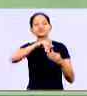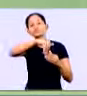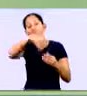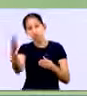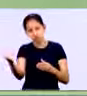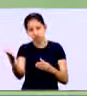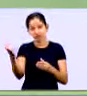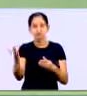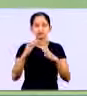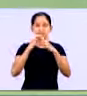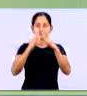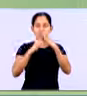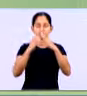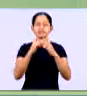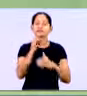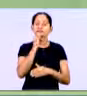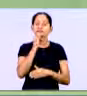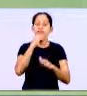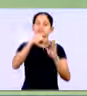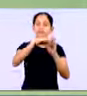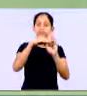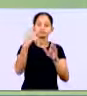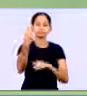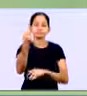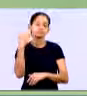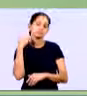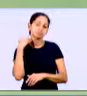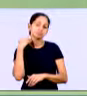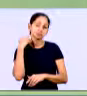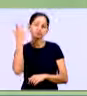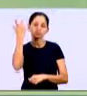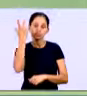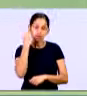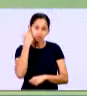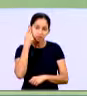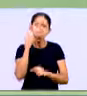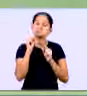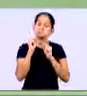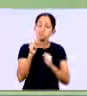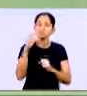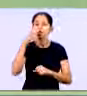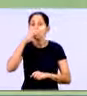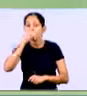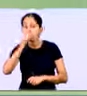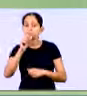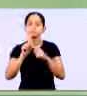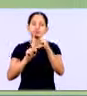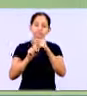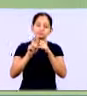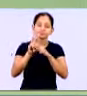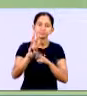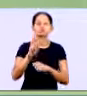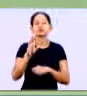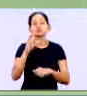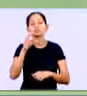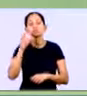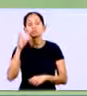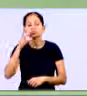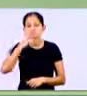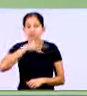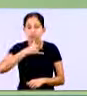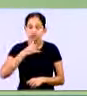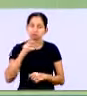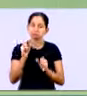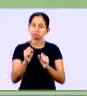da empresa, nós temos como exemplo o financiamento bancário, que ele pode ser de curto ou de longo prazo, a venda de ações para empresas